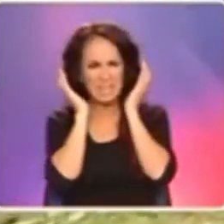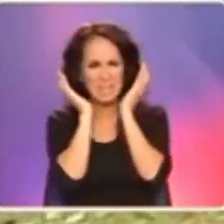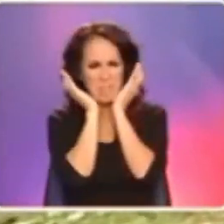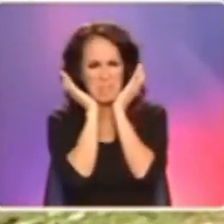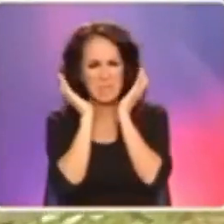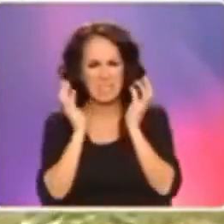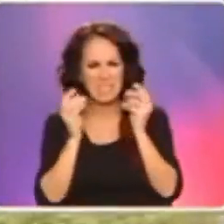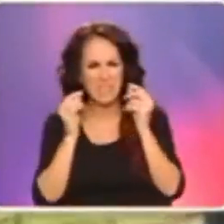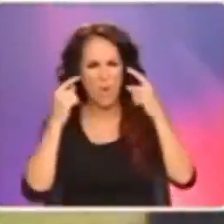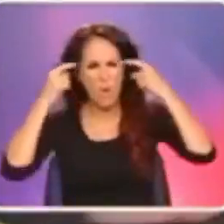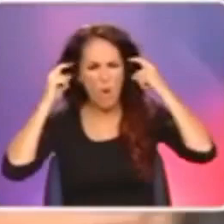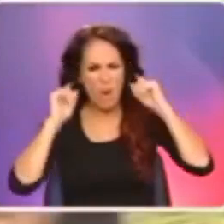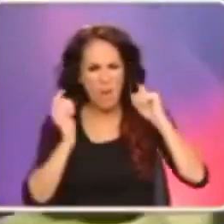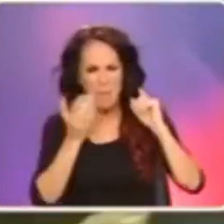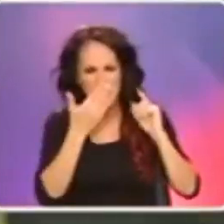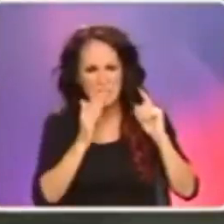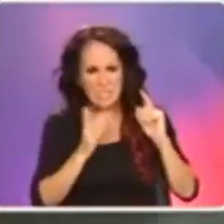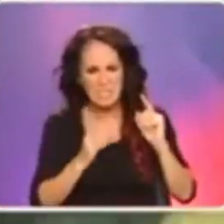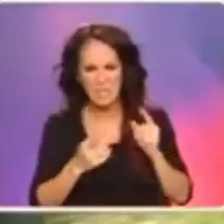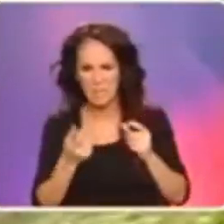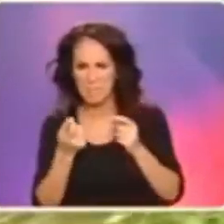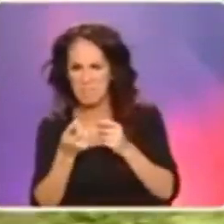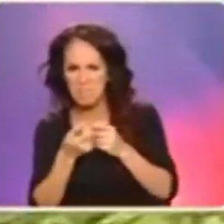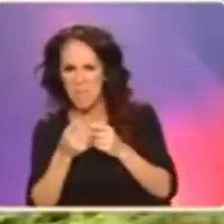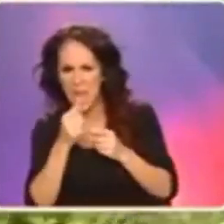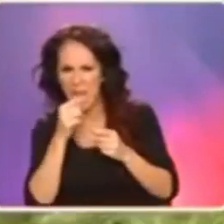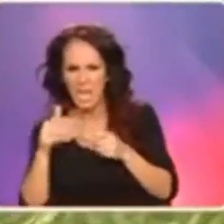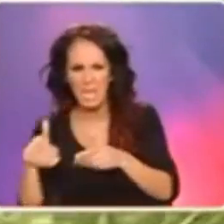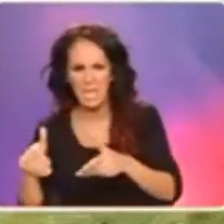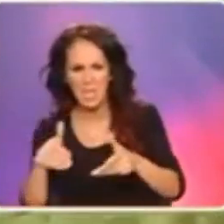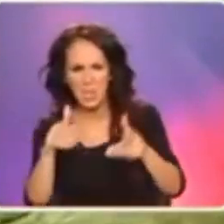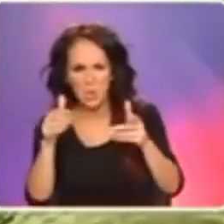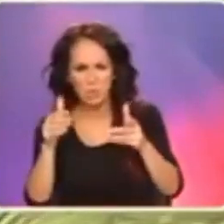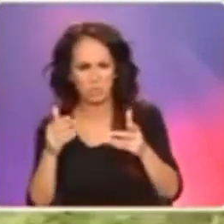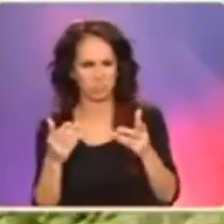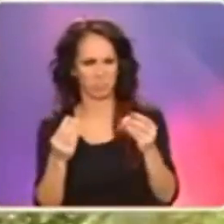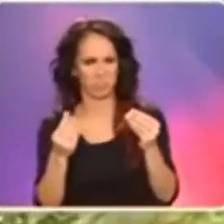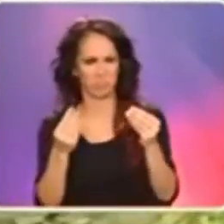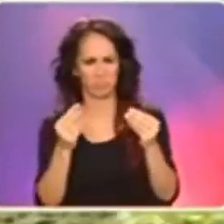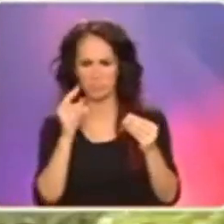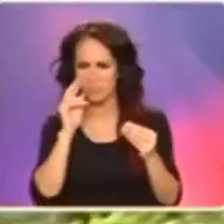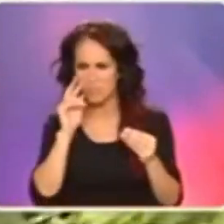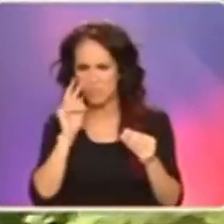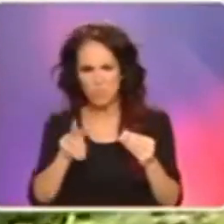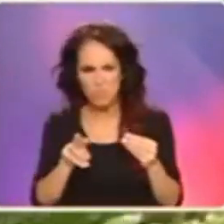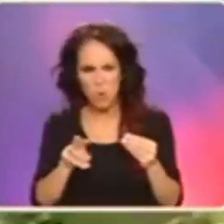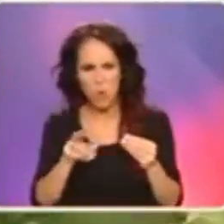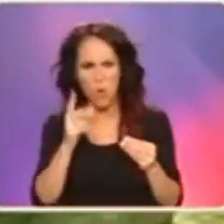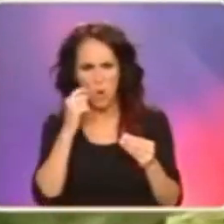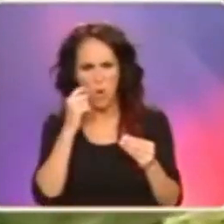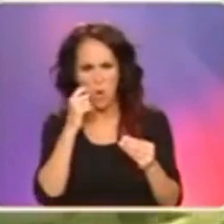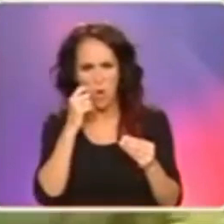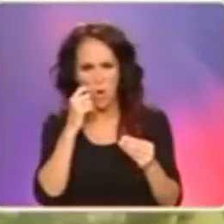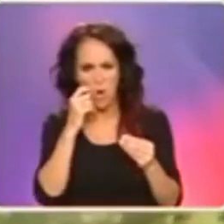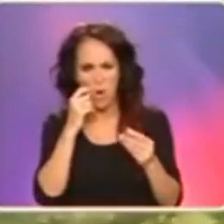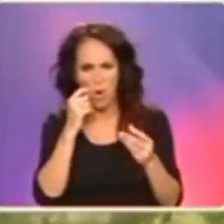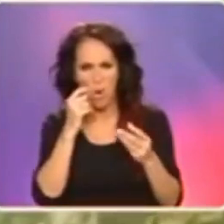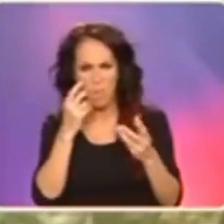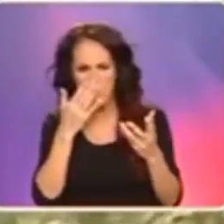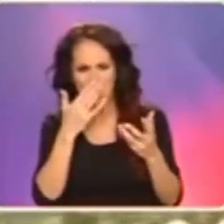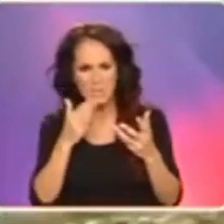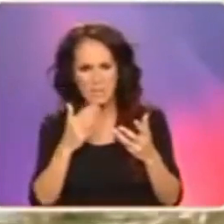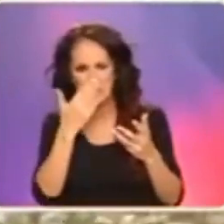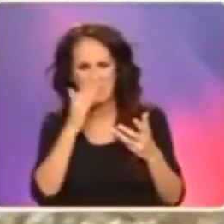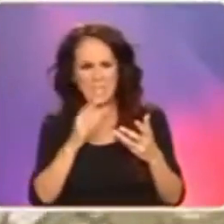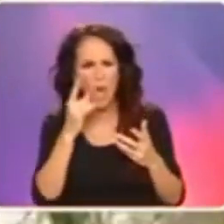uma cabeça e umas orelhas. Olhei para o lado do rio e vi e deparei-me com isso e verifiquei.